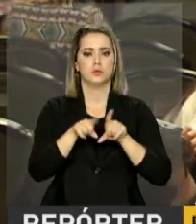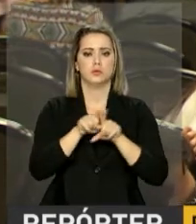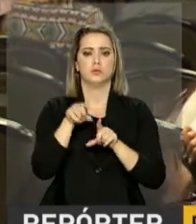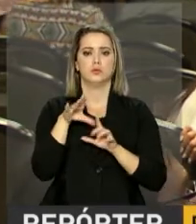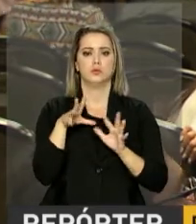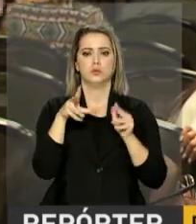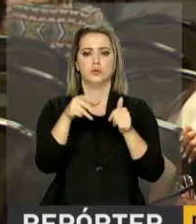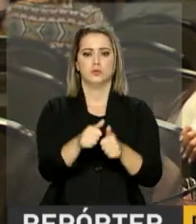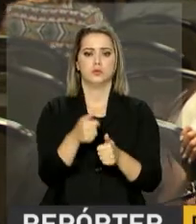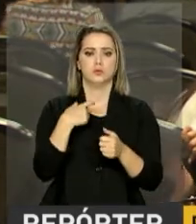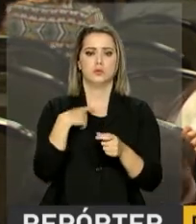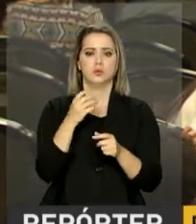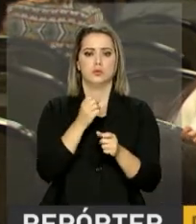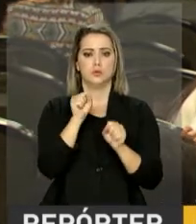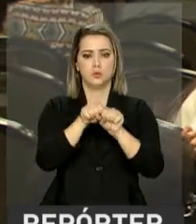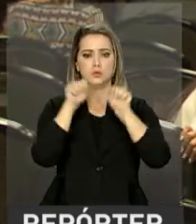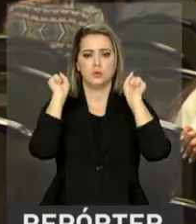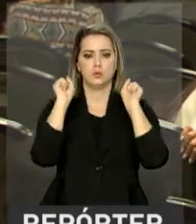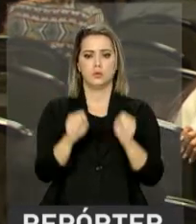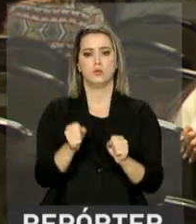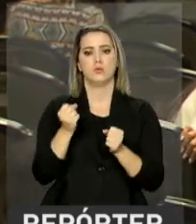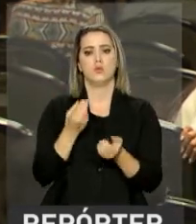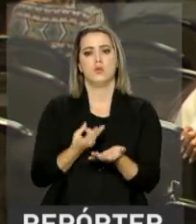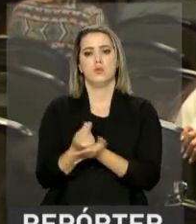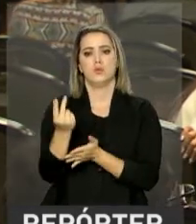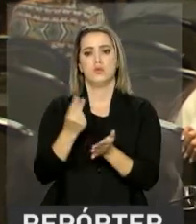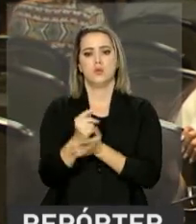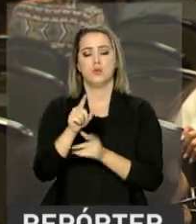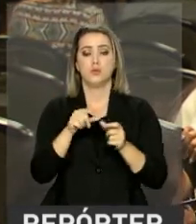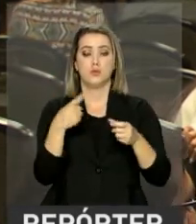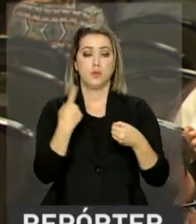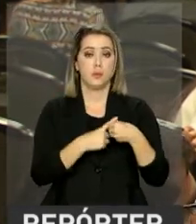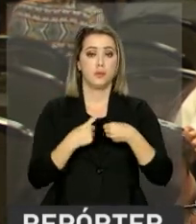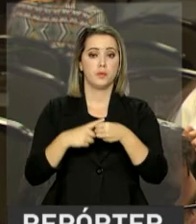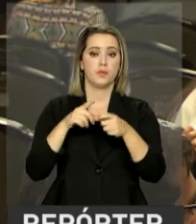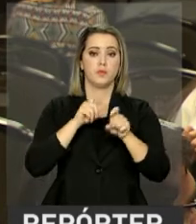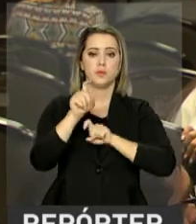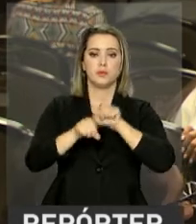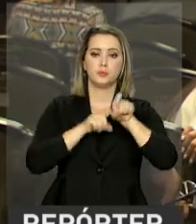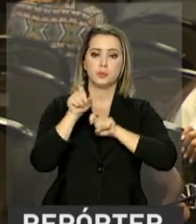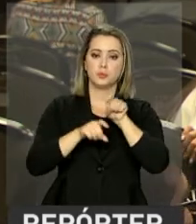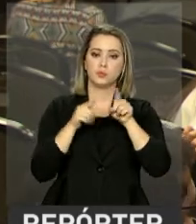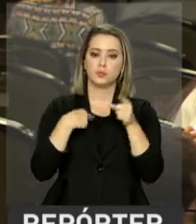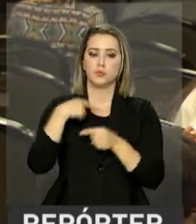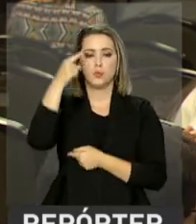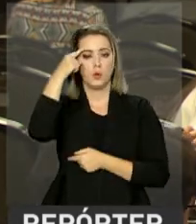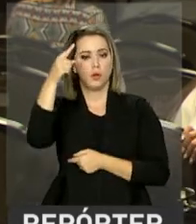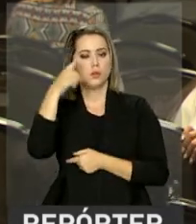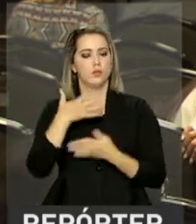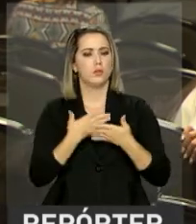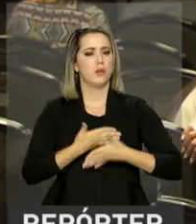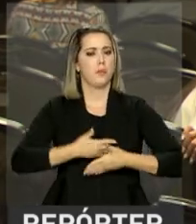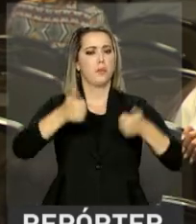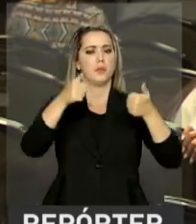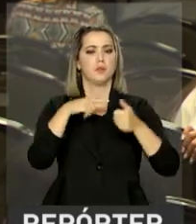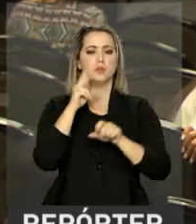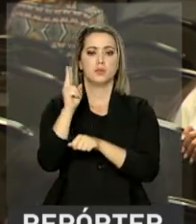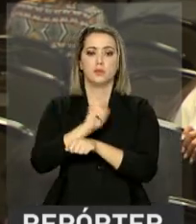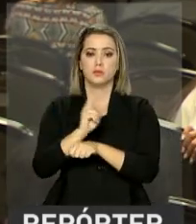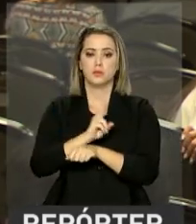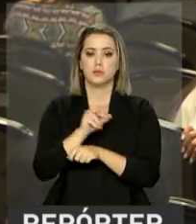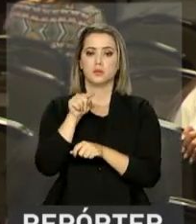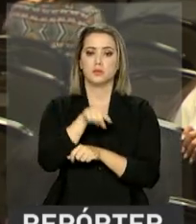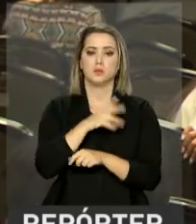que todo o sistema de repasse de verbas para os municípios vai ser informatizado. A ideia é aumentar a fiscalização